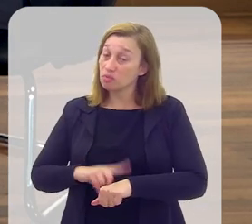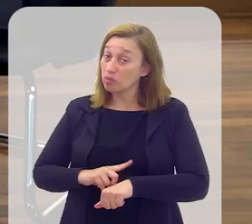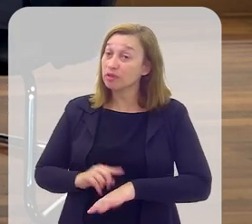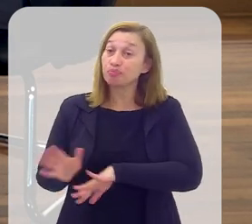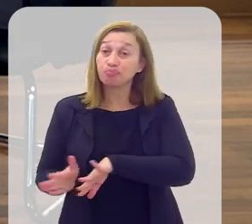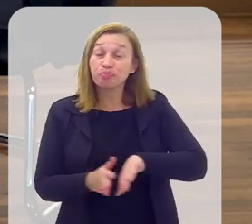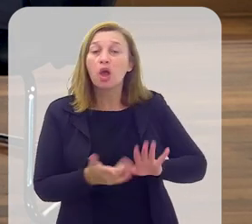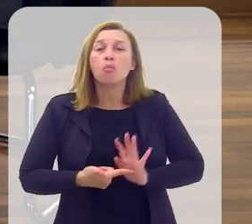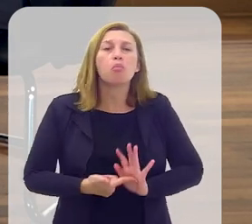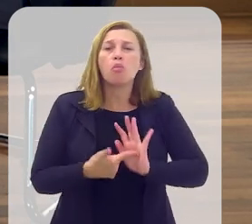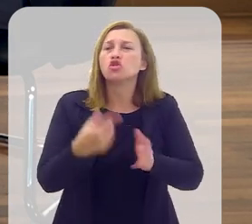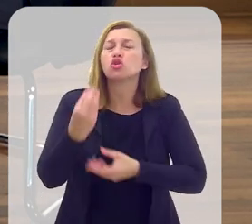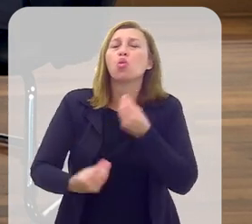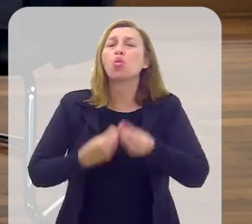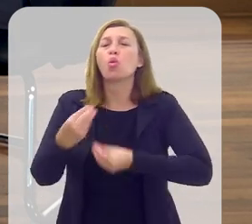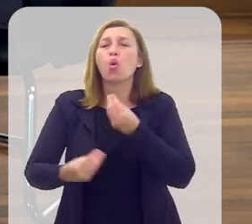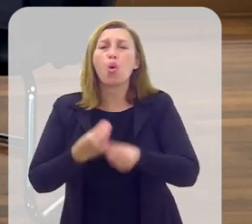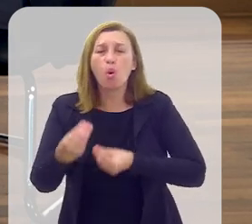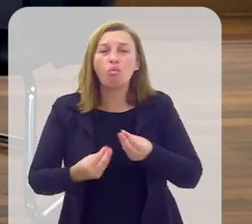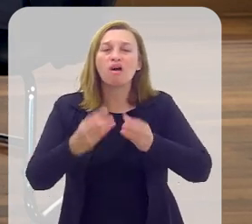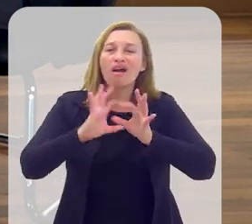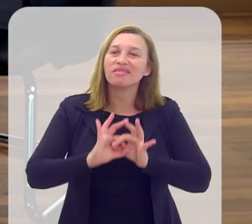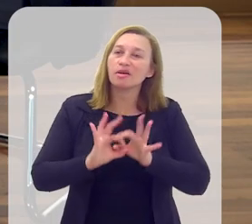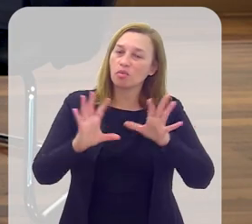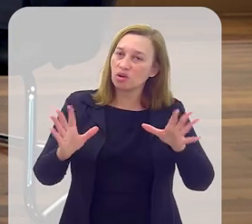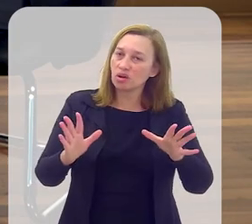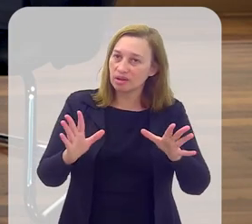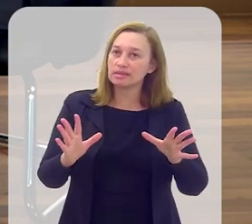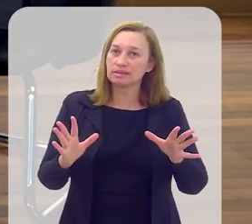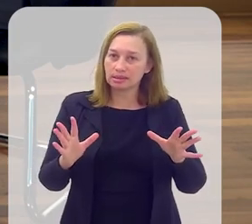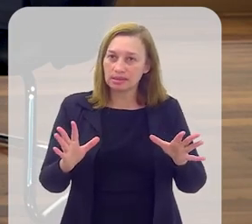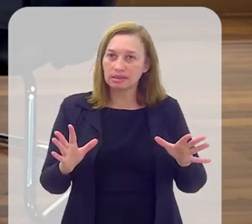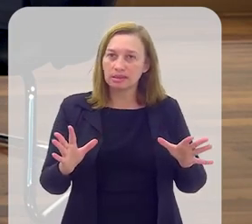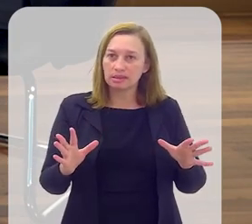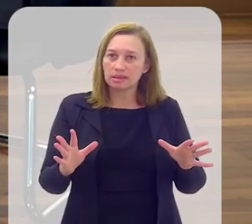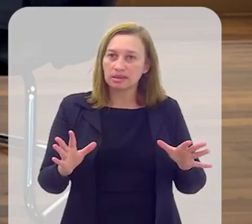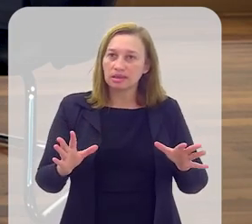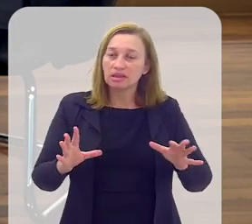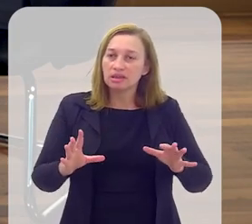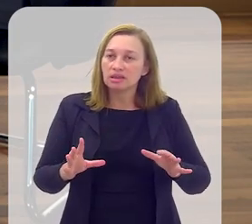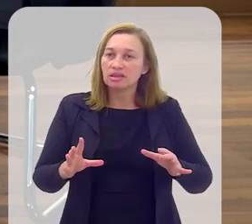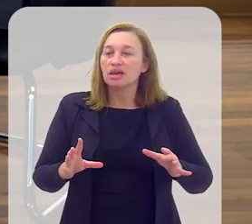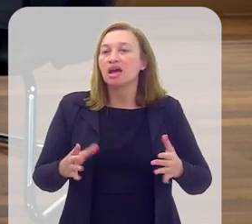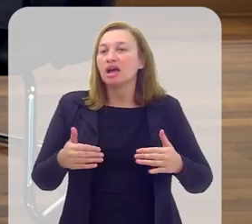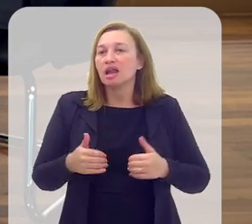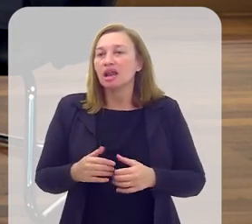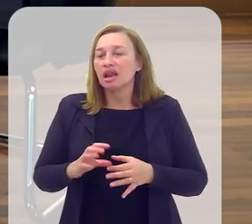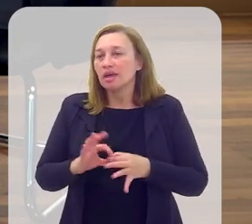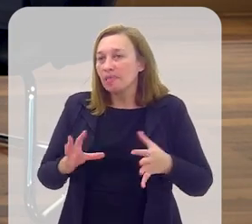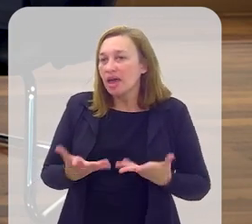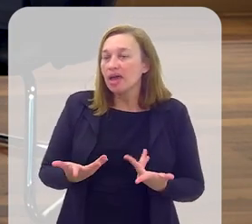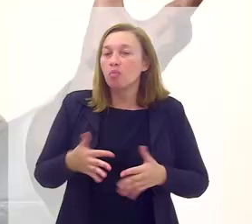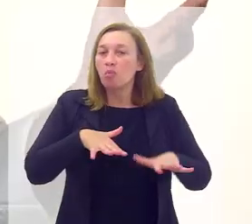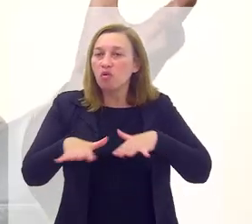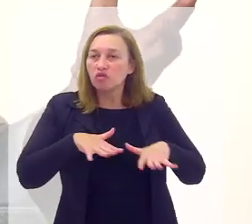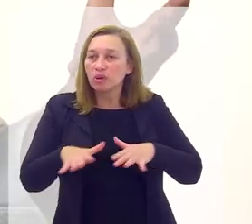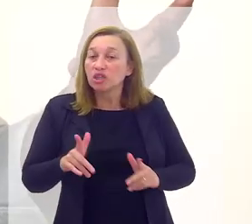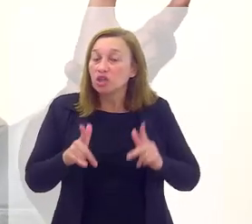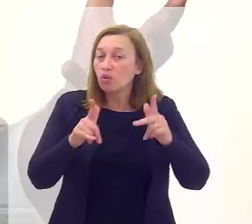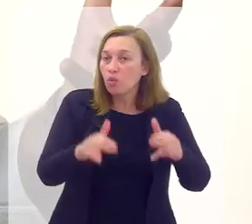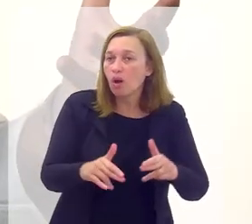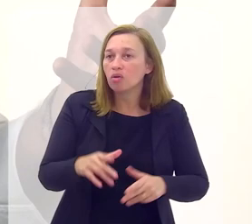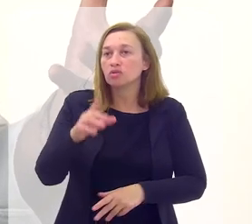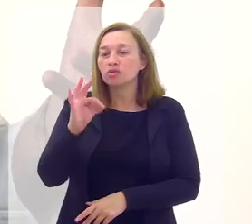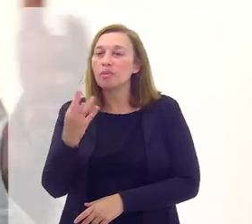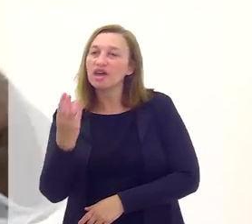dias. Também, e aí mostra como a democracia permite movimentos como esse do